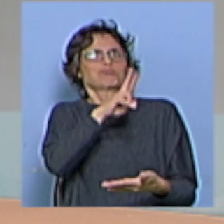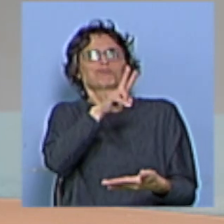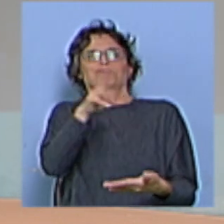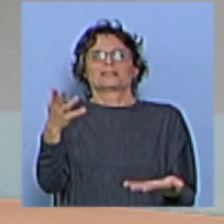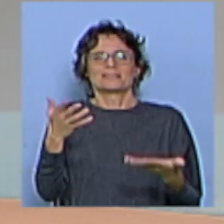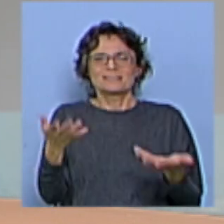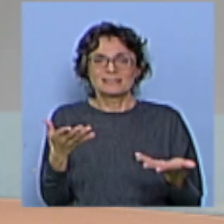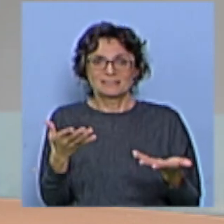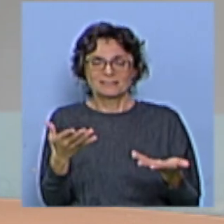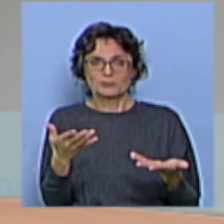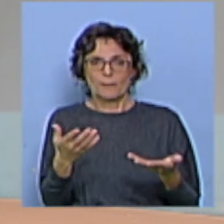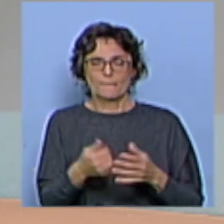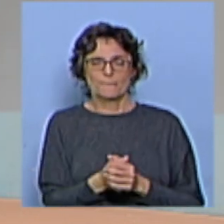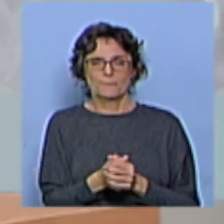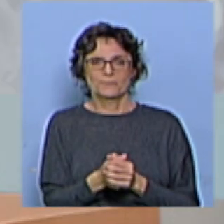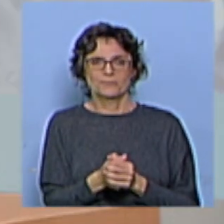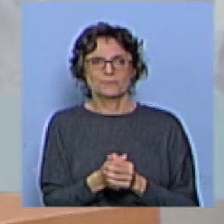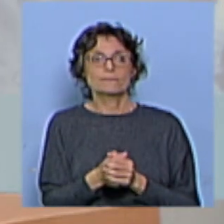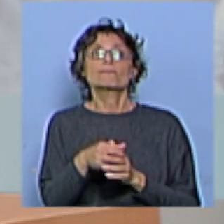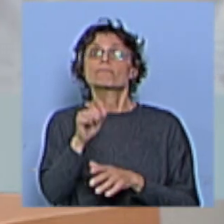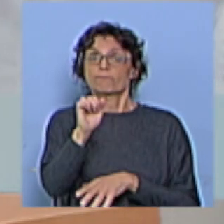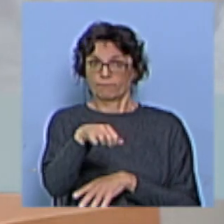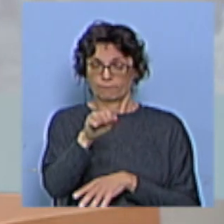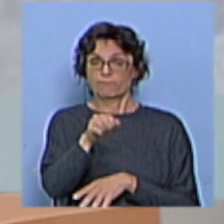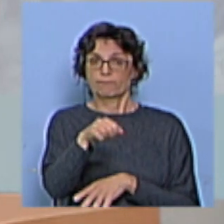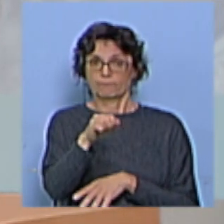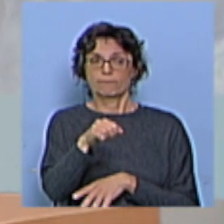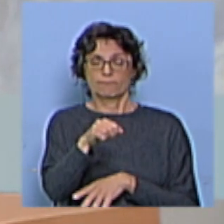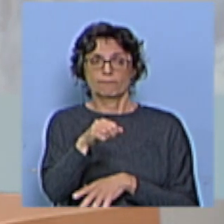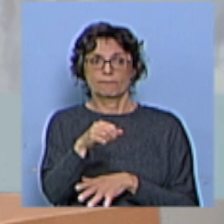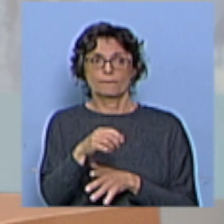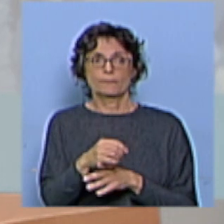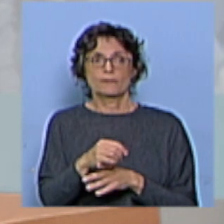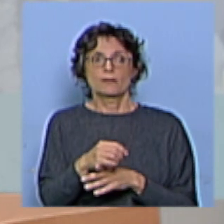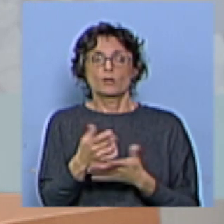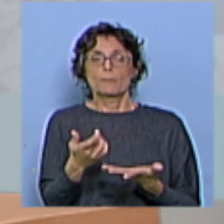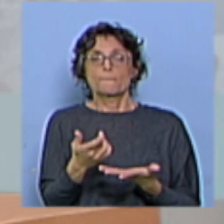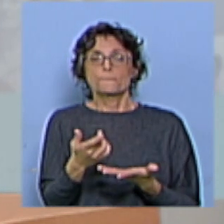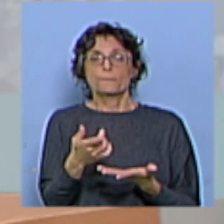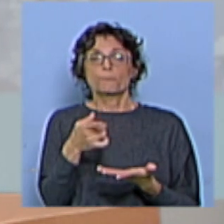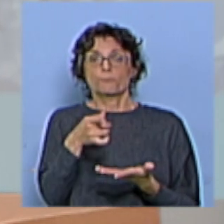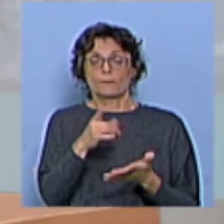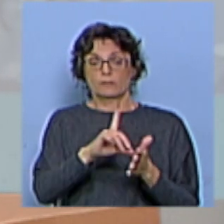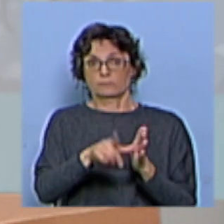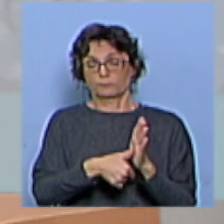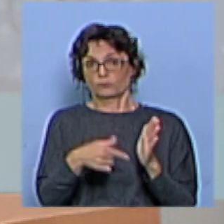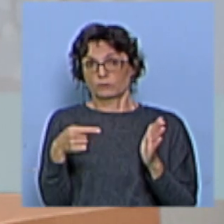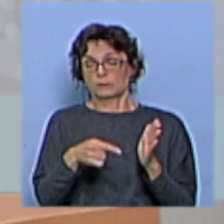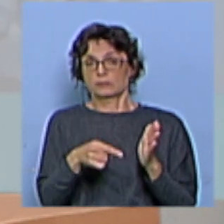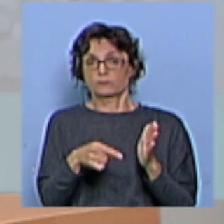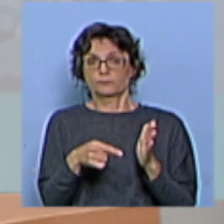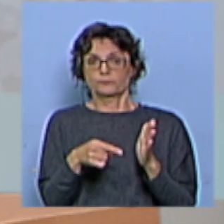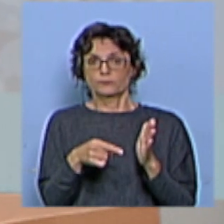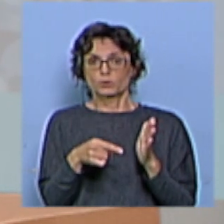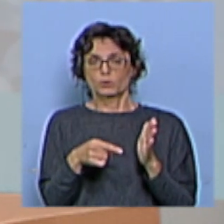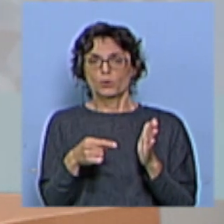que foram recuperados, não é? Sim, sem dúvida. Este tipo de projetos, este tipo de iniciativas, que não são iniciativas de uma